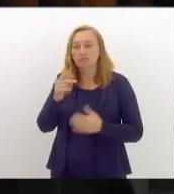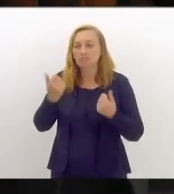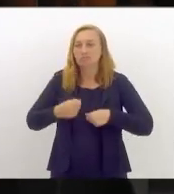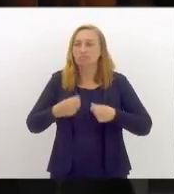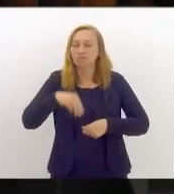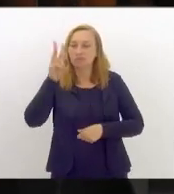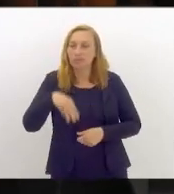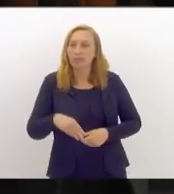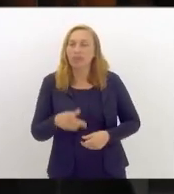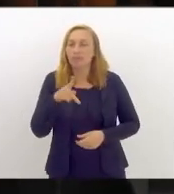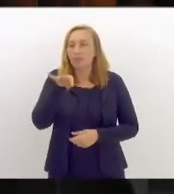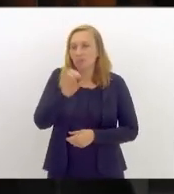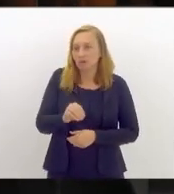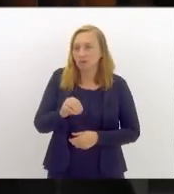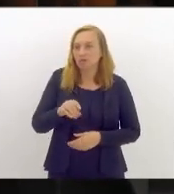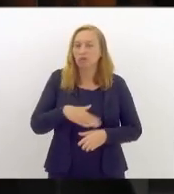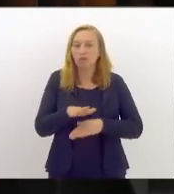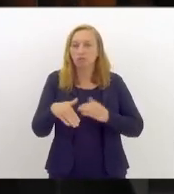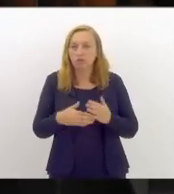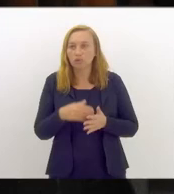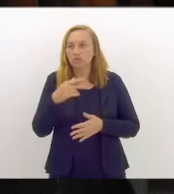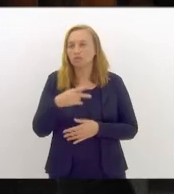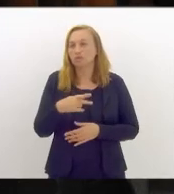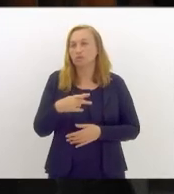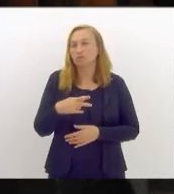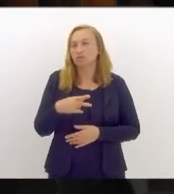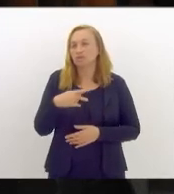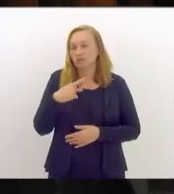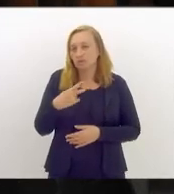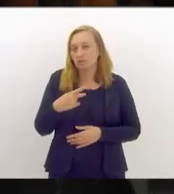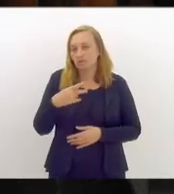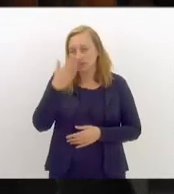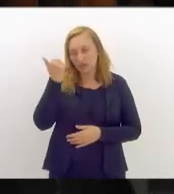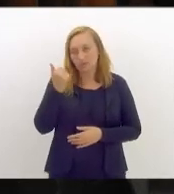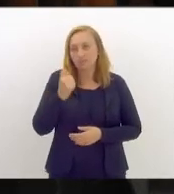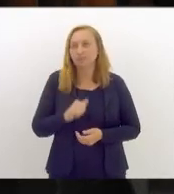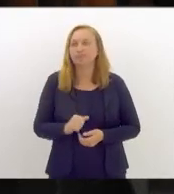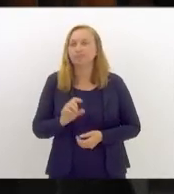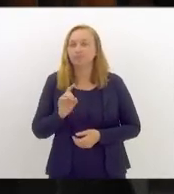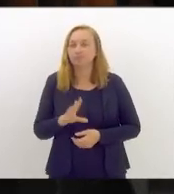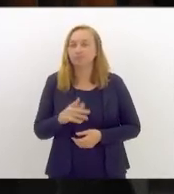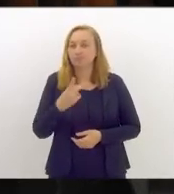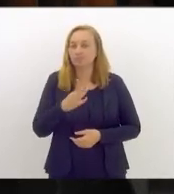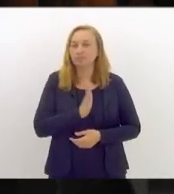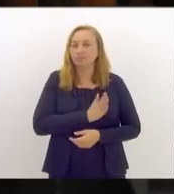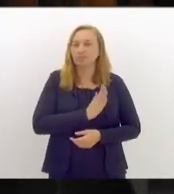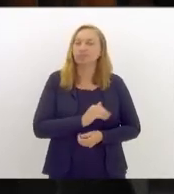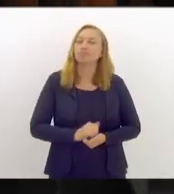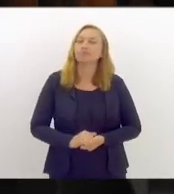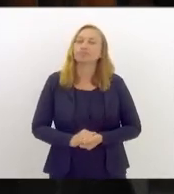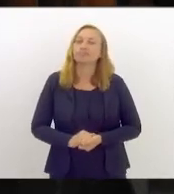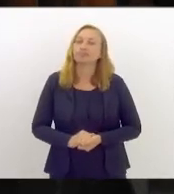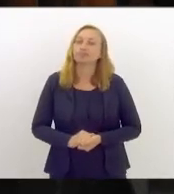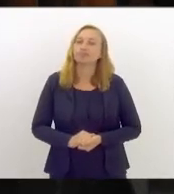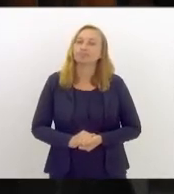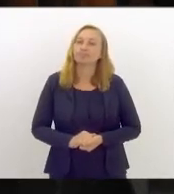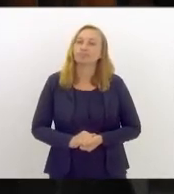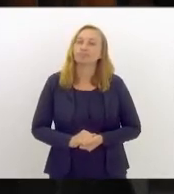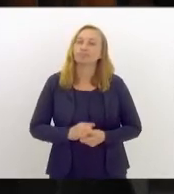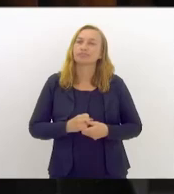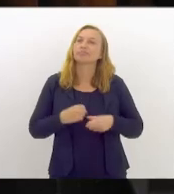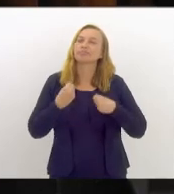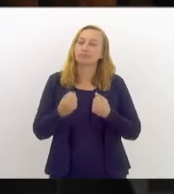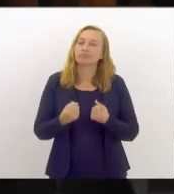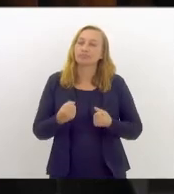Paulinho como todo mundo aqui bem sabe somente para o seu coração por sua entrega aos seus amigos